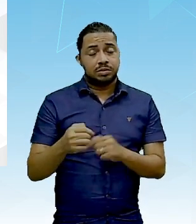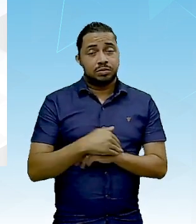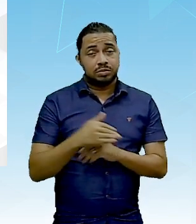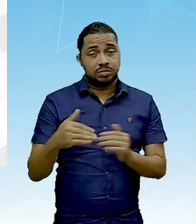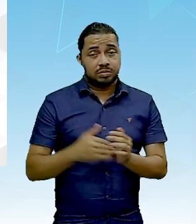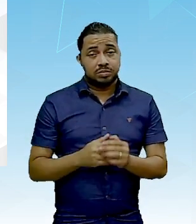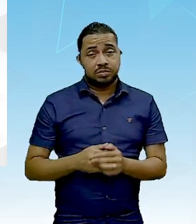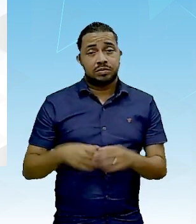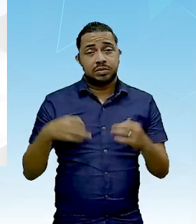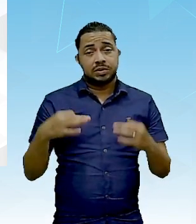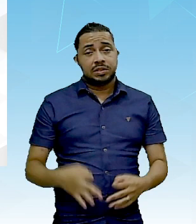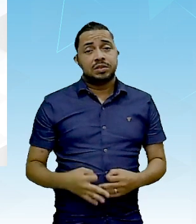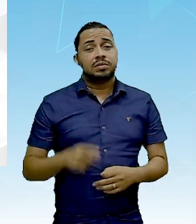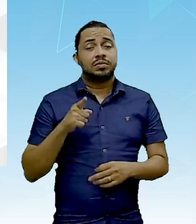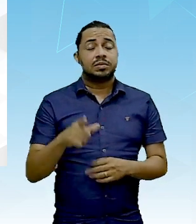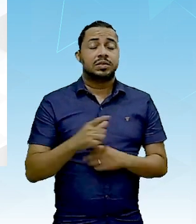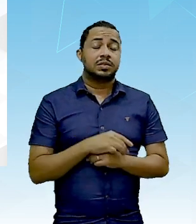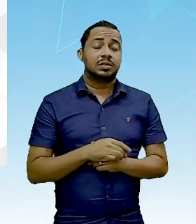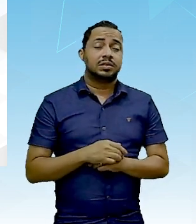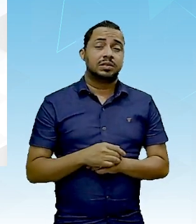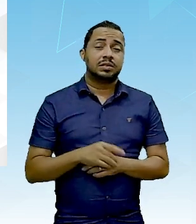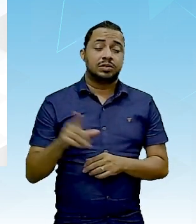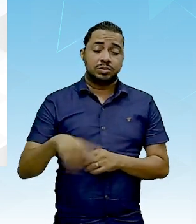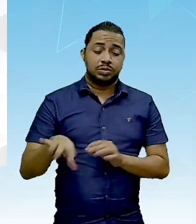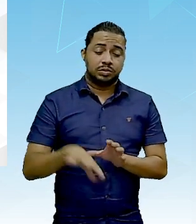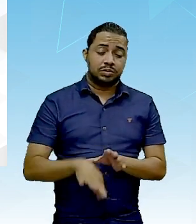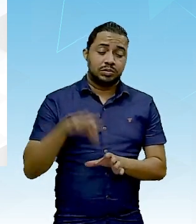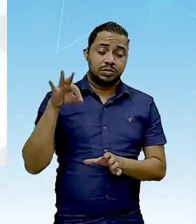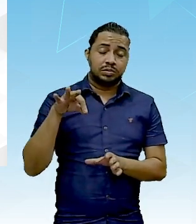Então, o ideal é que você sorteie